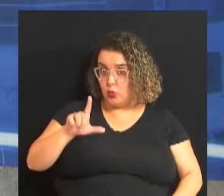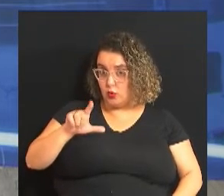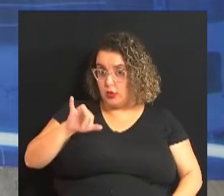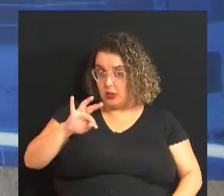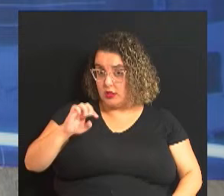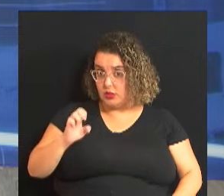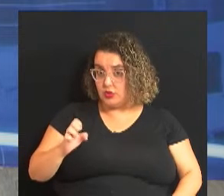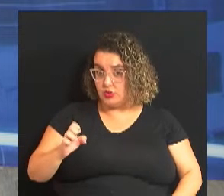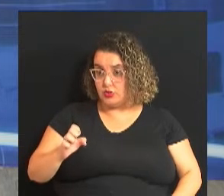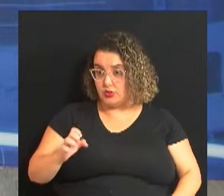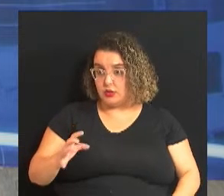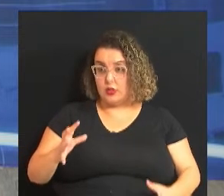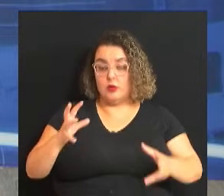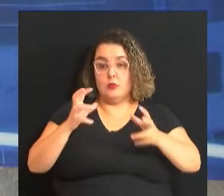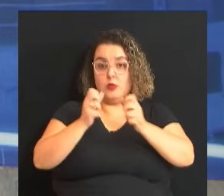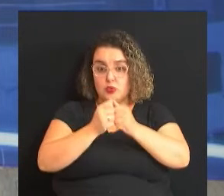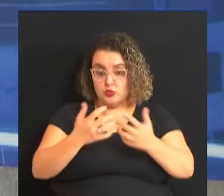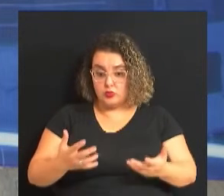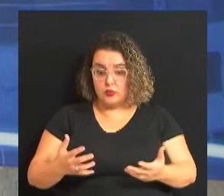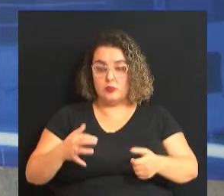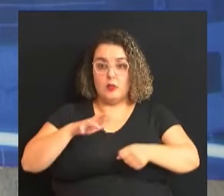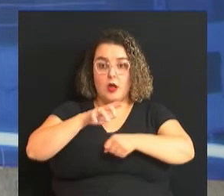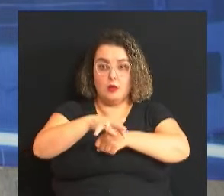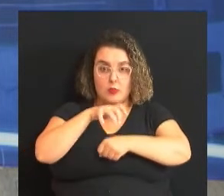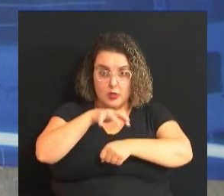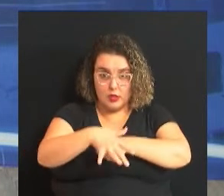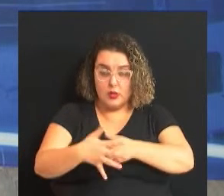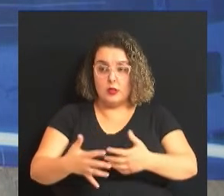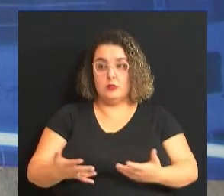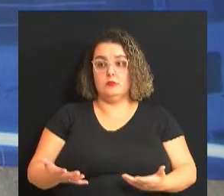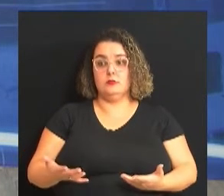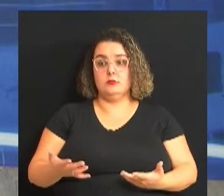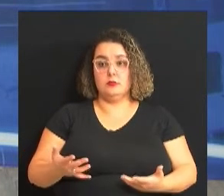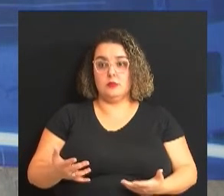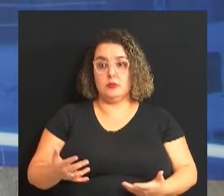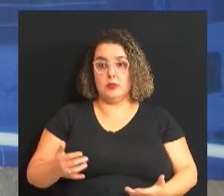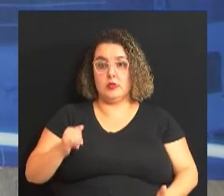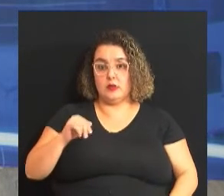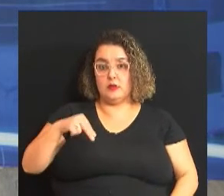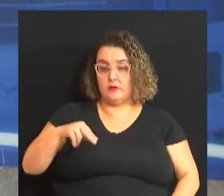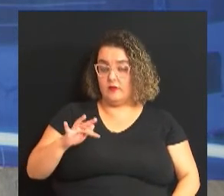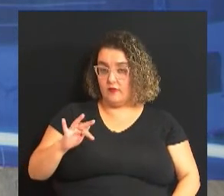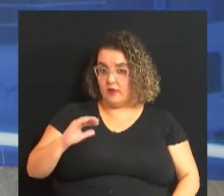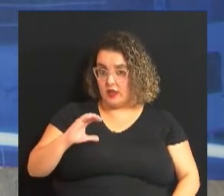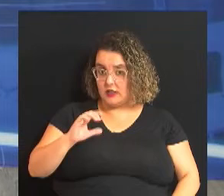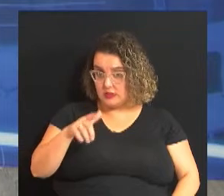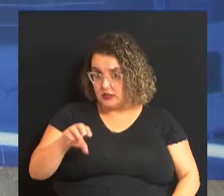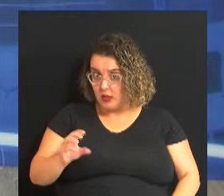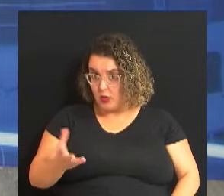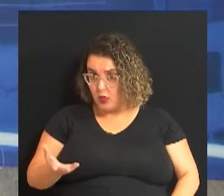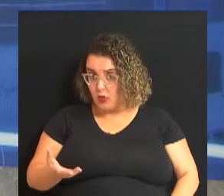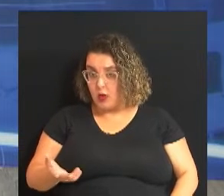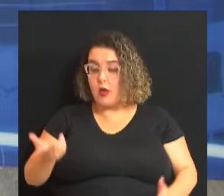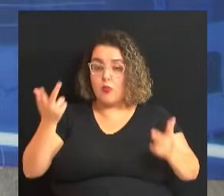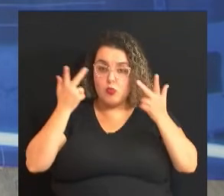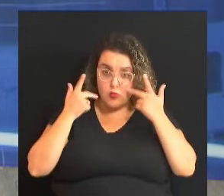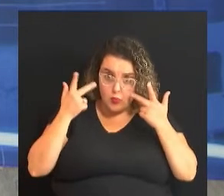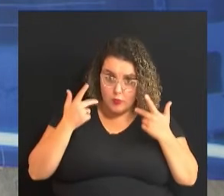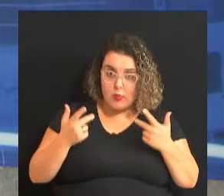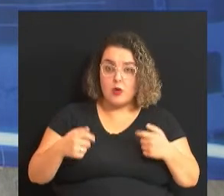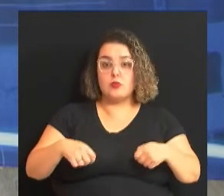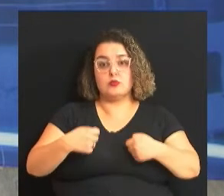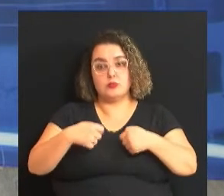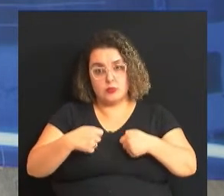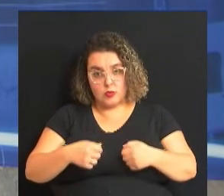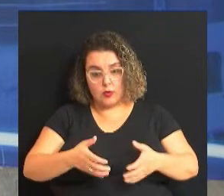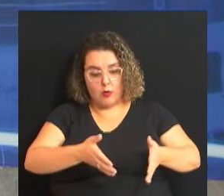muito associada à inflamação e infecção, essas situações clínicas frequentemente geram a necessidade de